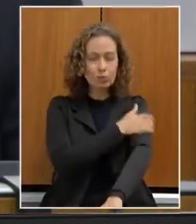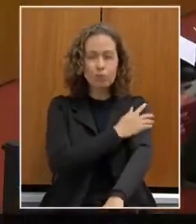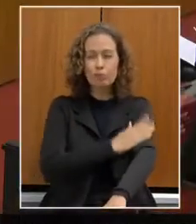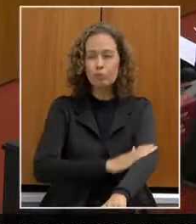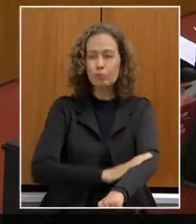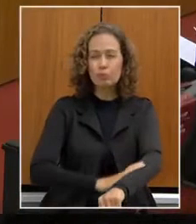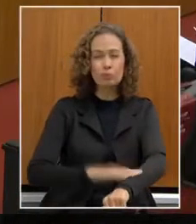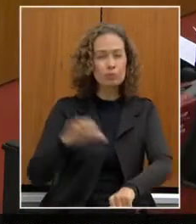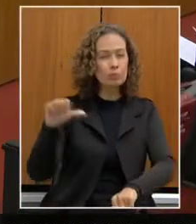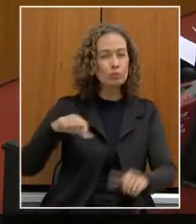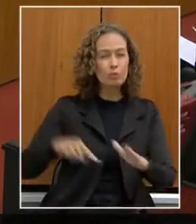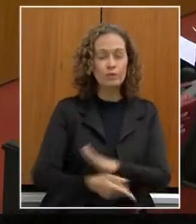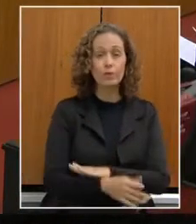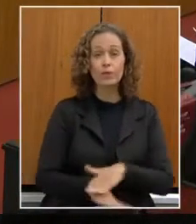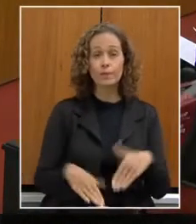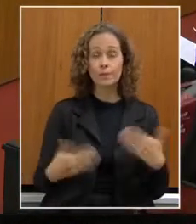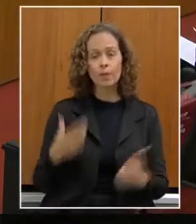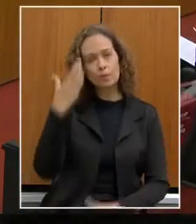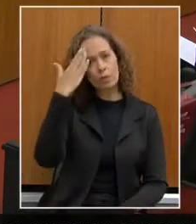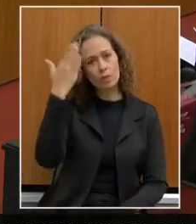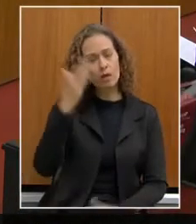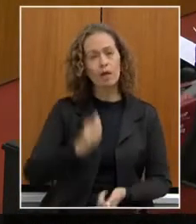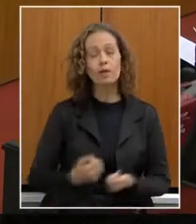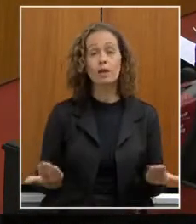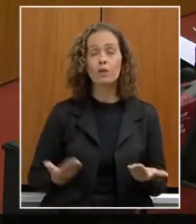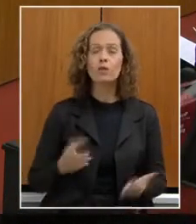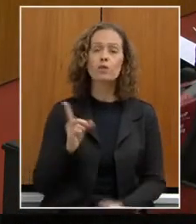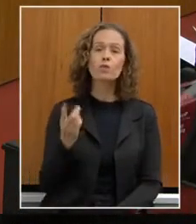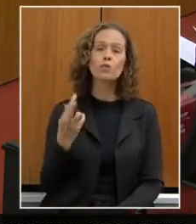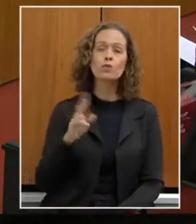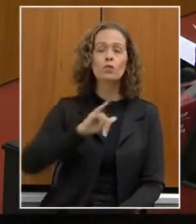secretário devolvemos a palavra ao doutor Jean Freire